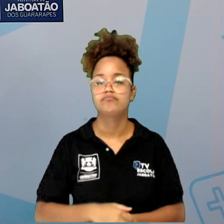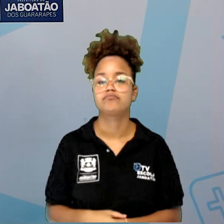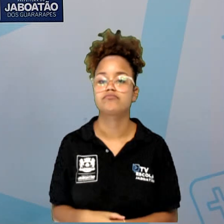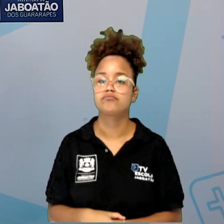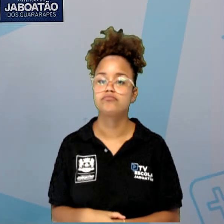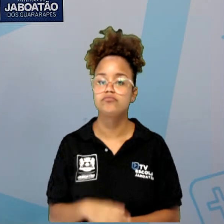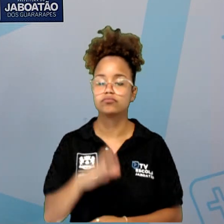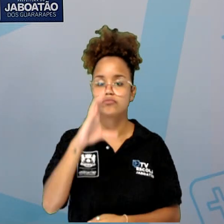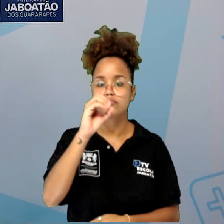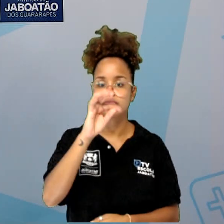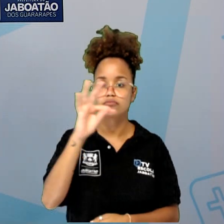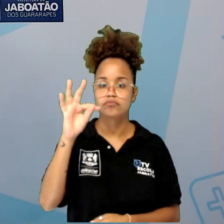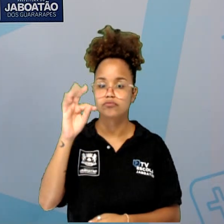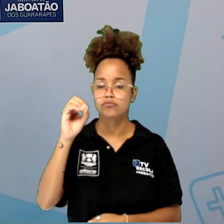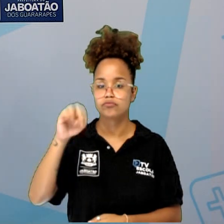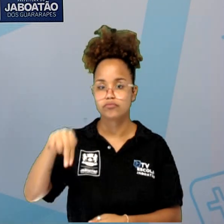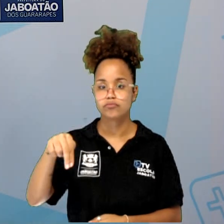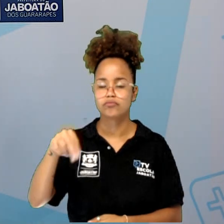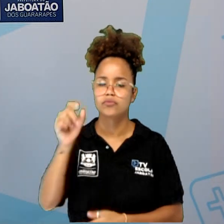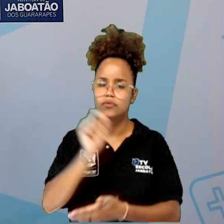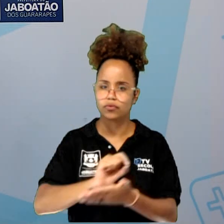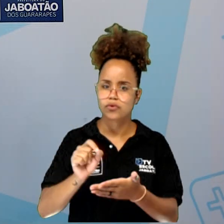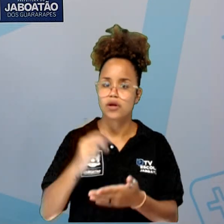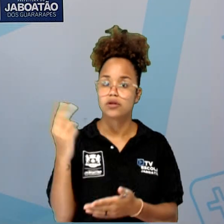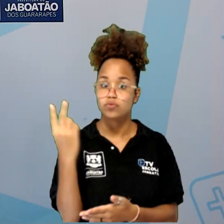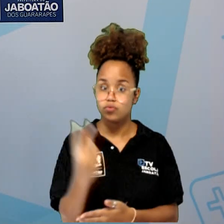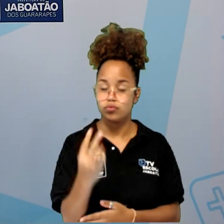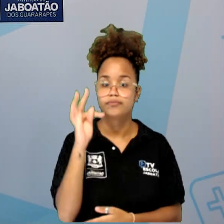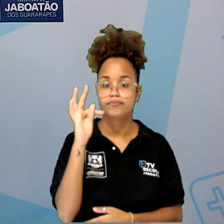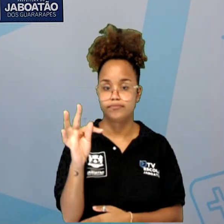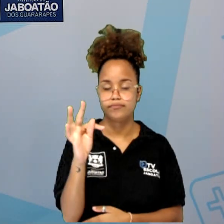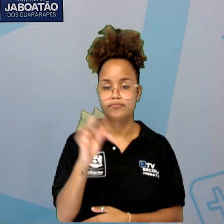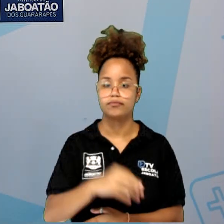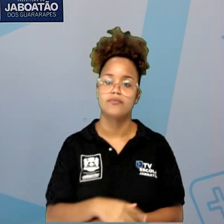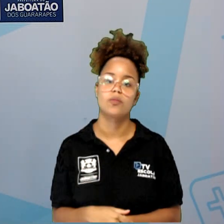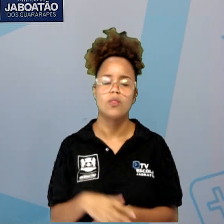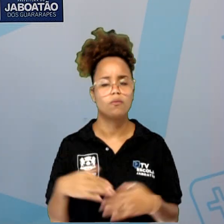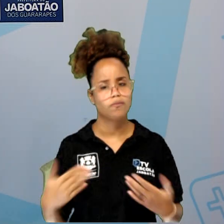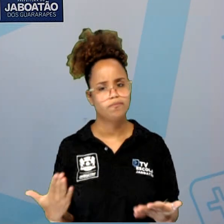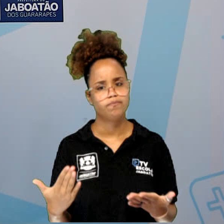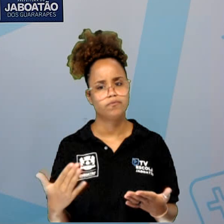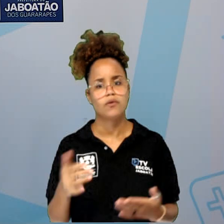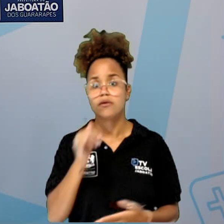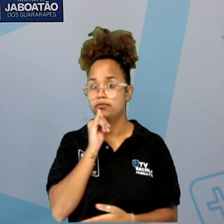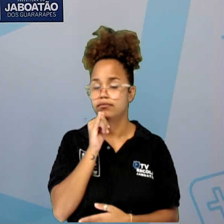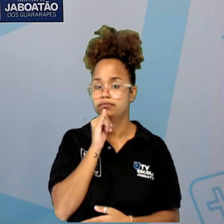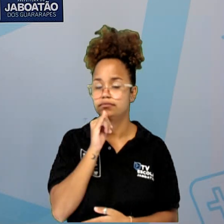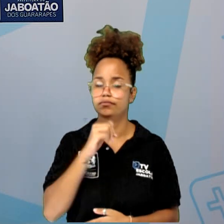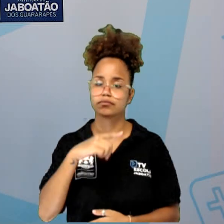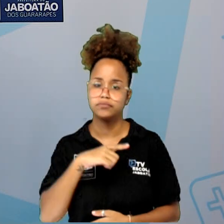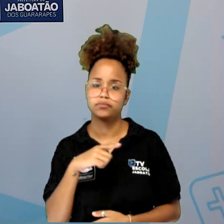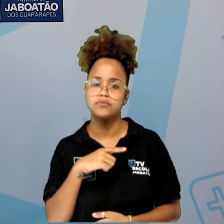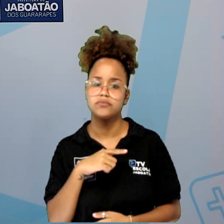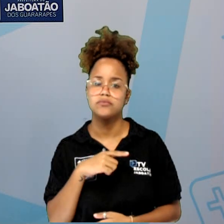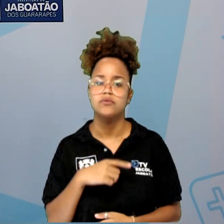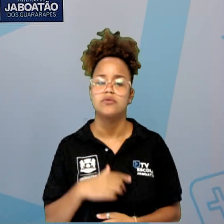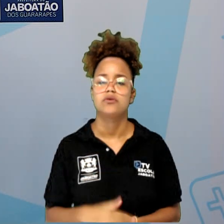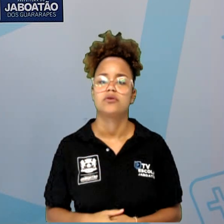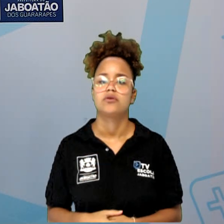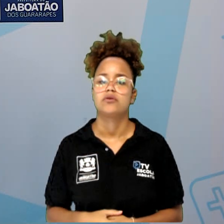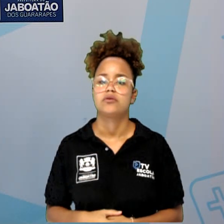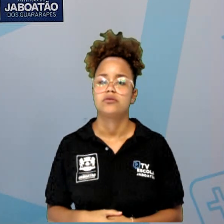inglês, cotton, que eu escrevo com dois T's. Então, nesse caso, eu coloco